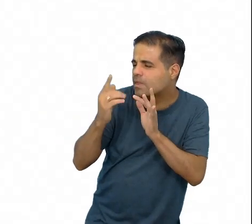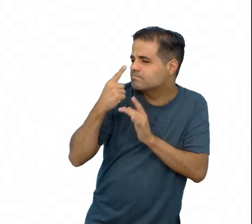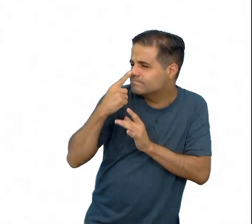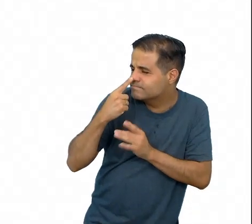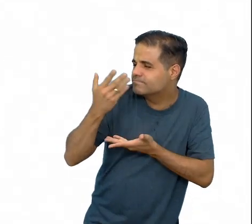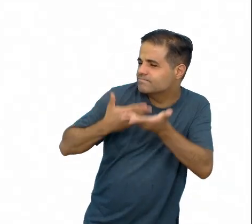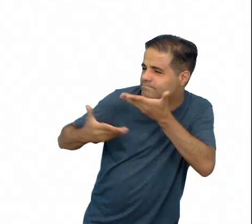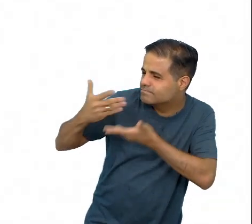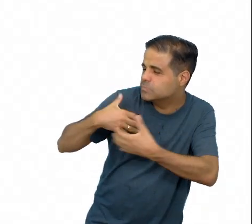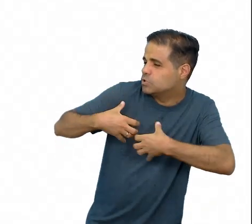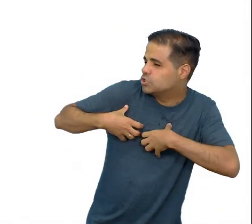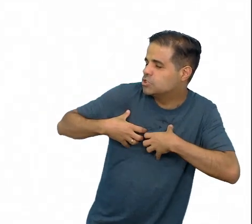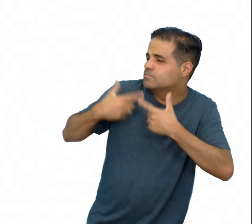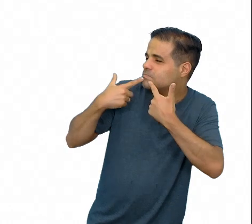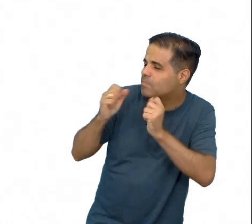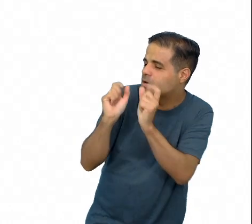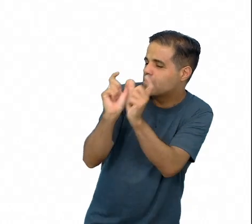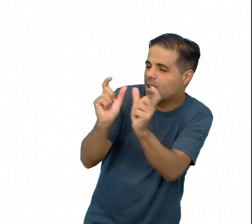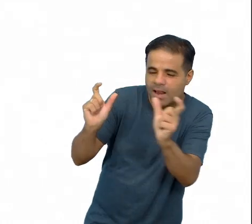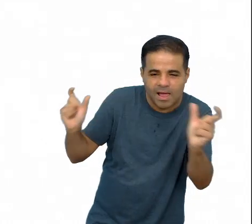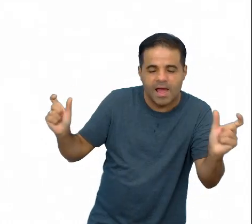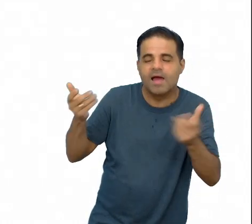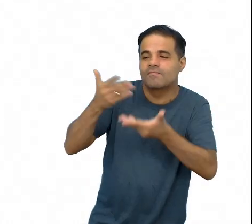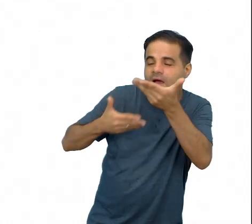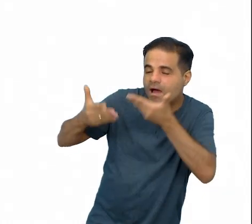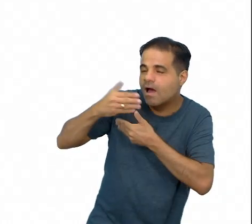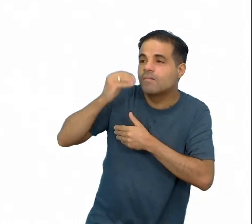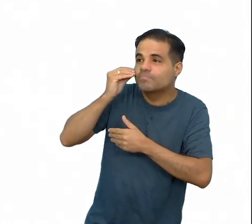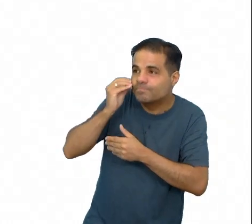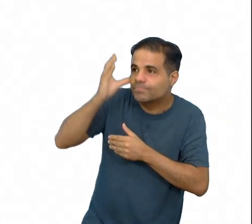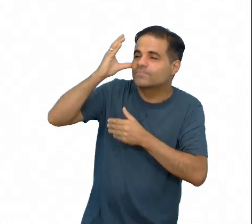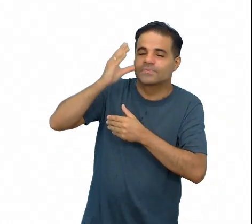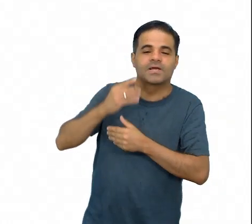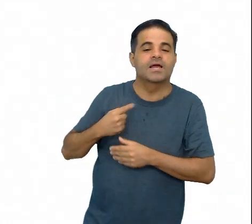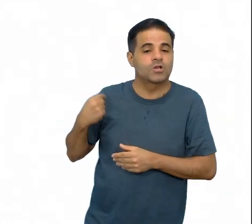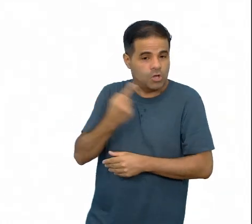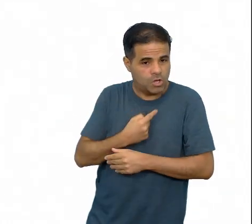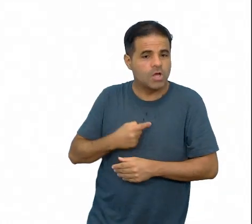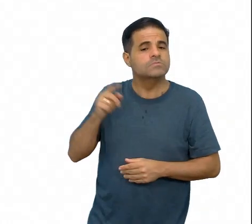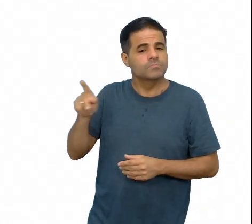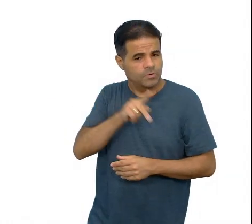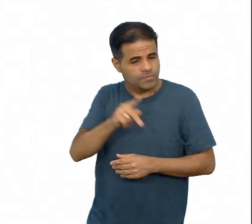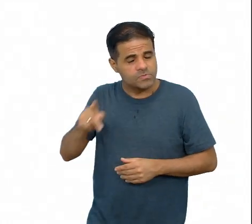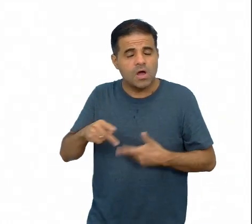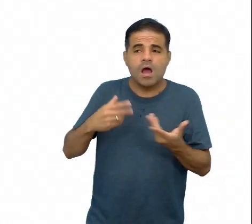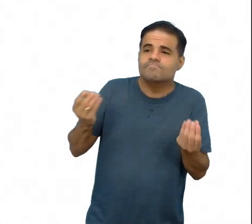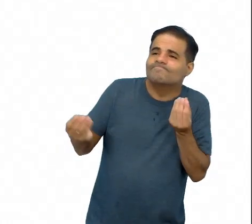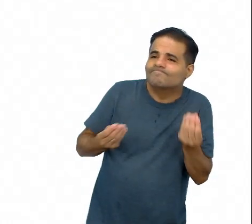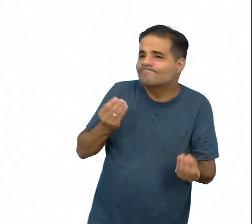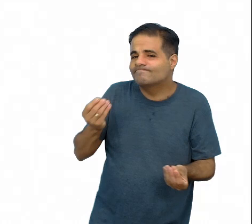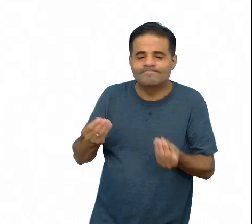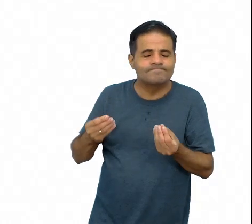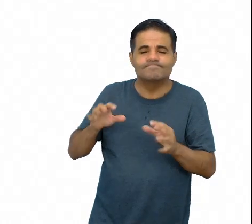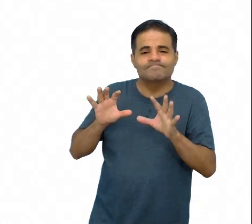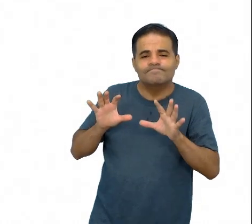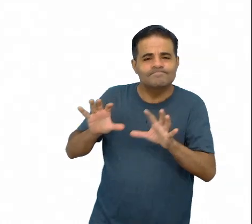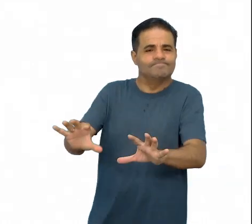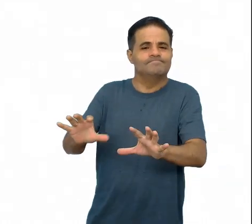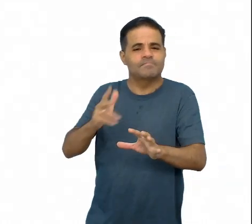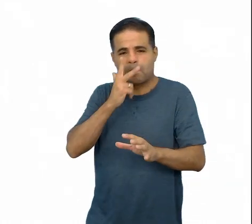familiaridade, por causa do tipo de linguagem, e às vezes o nosso papel ali, né, como professor, causa um